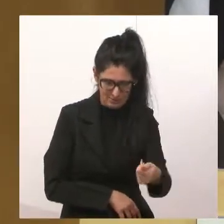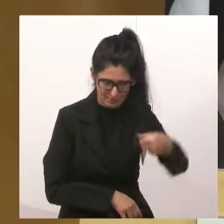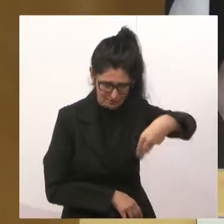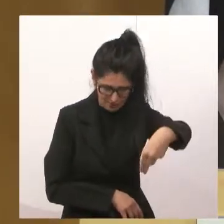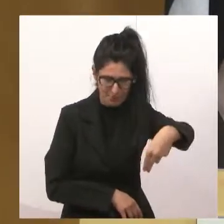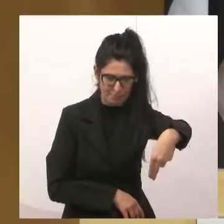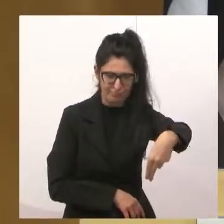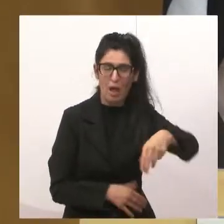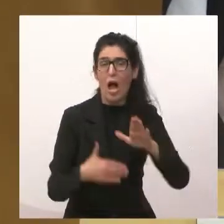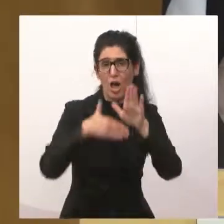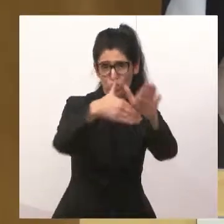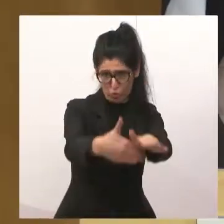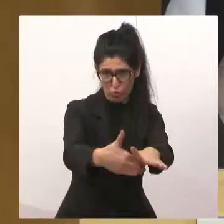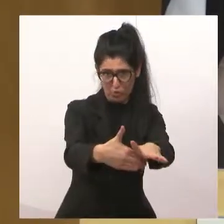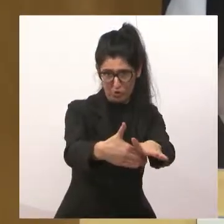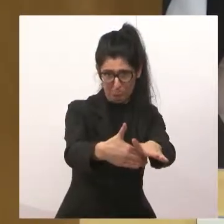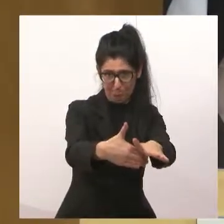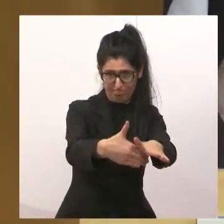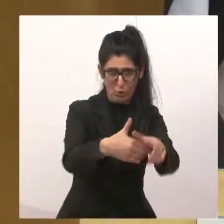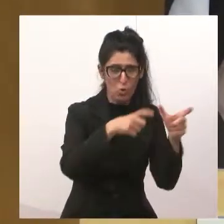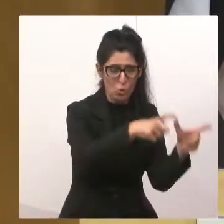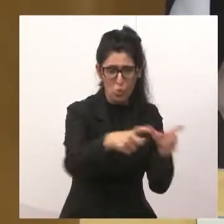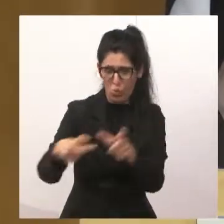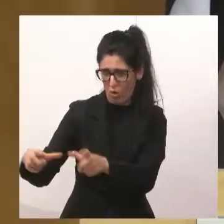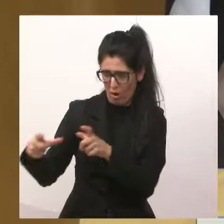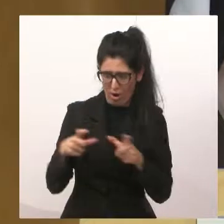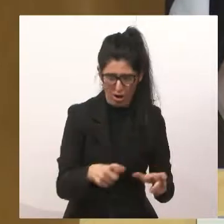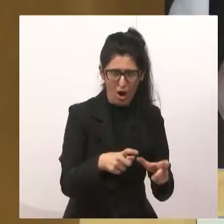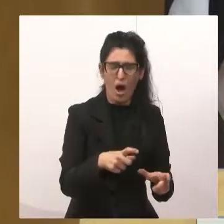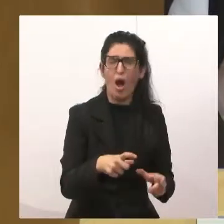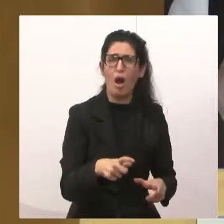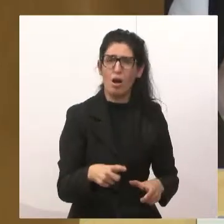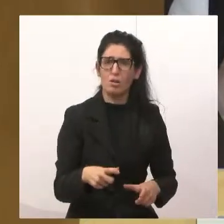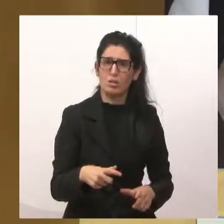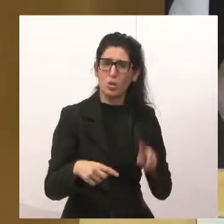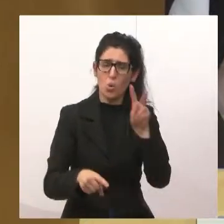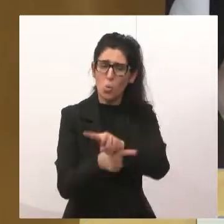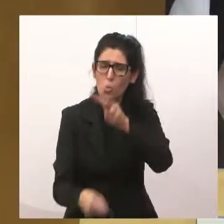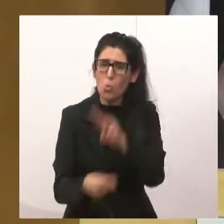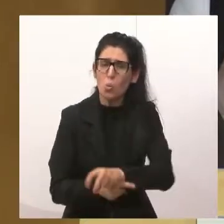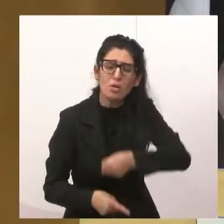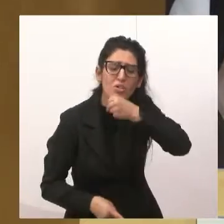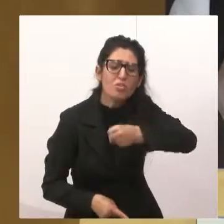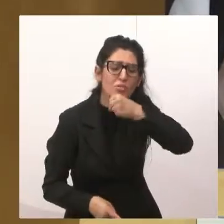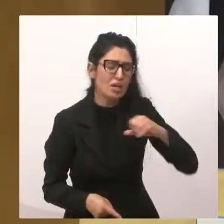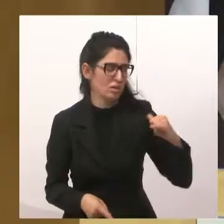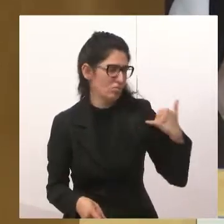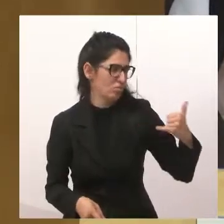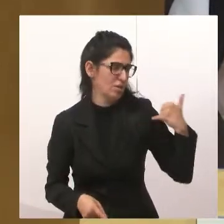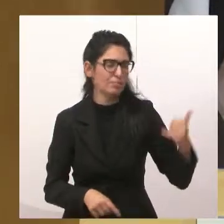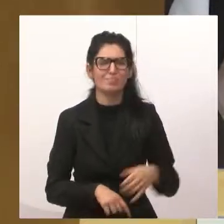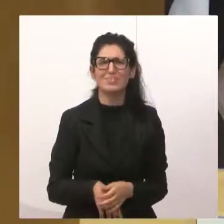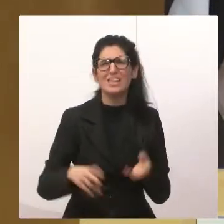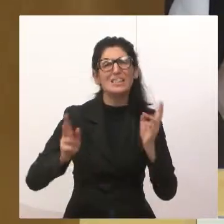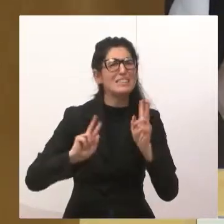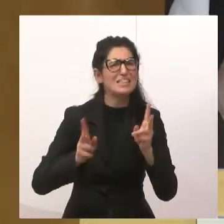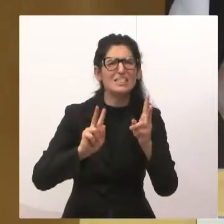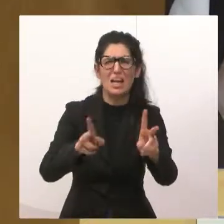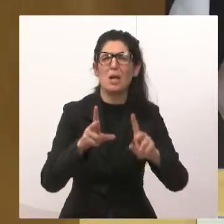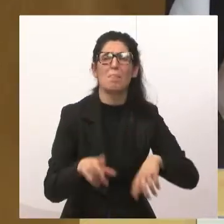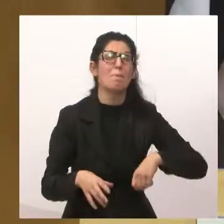né? Porque essas entidades vivem de fazer eventos, vivem de vender rifa, então eles passam por uma